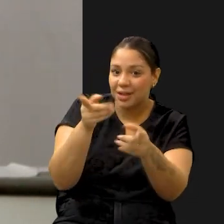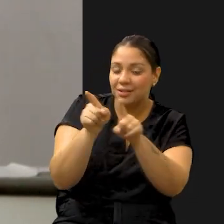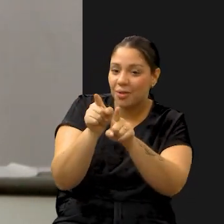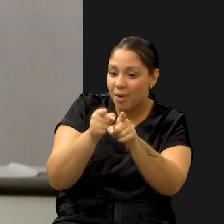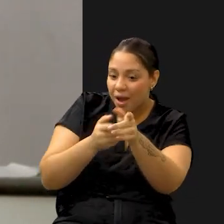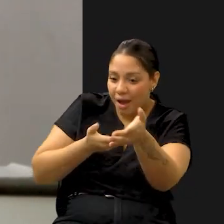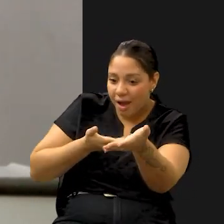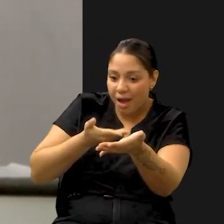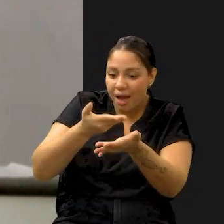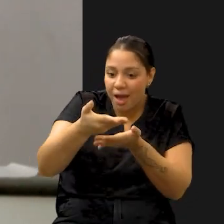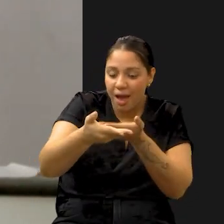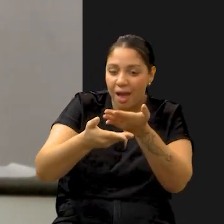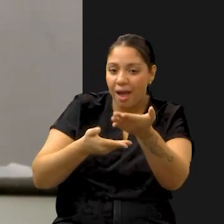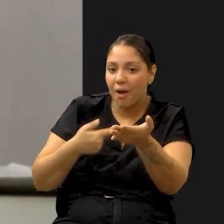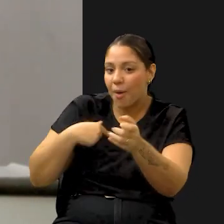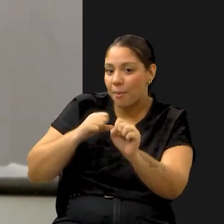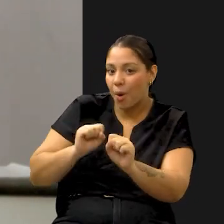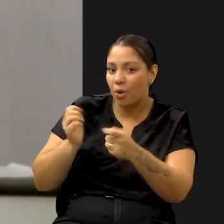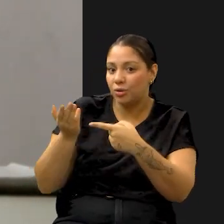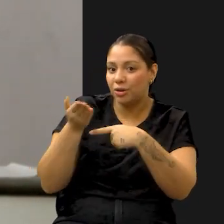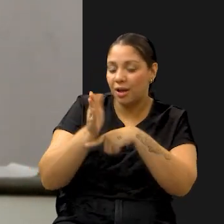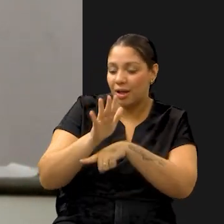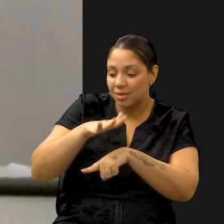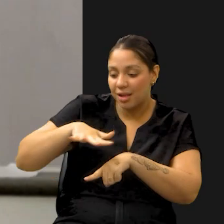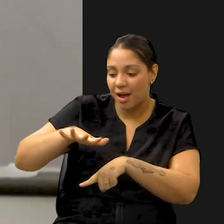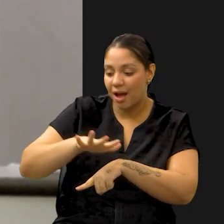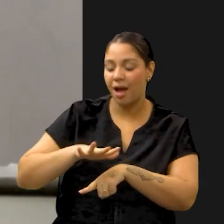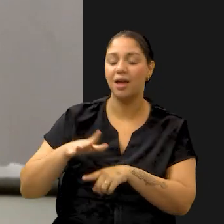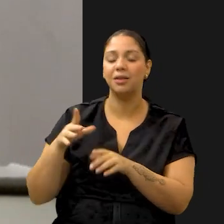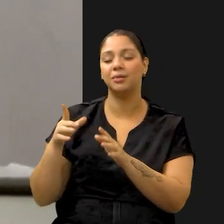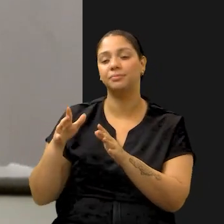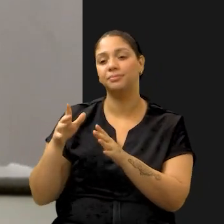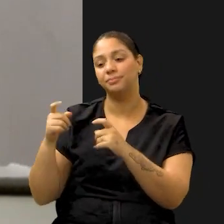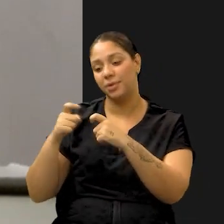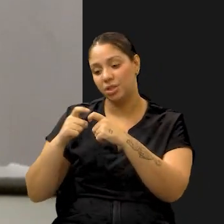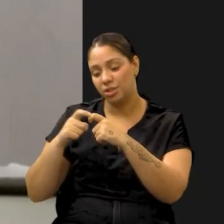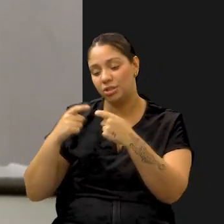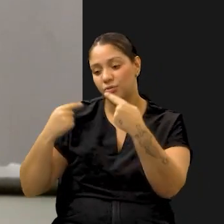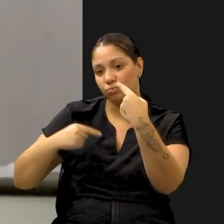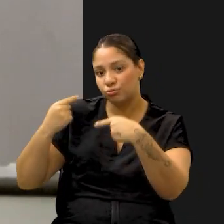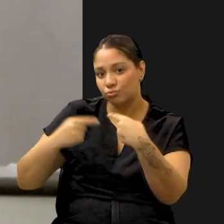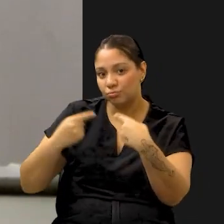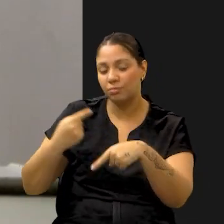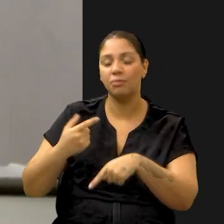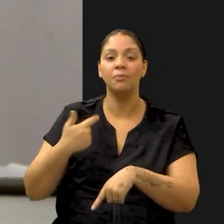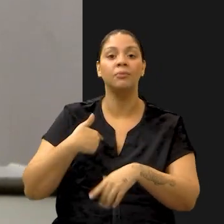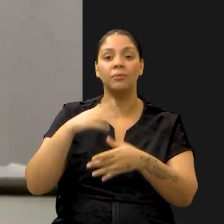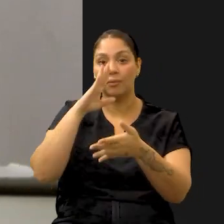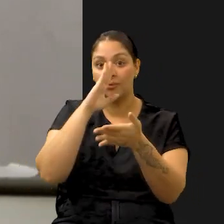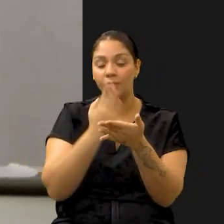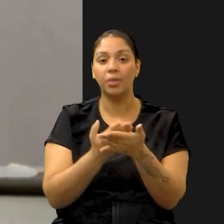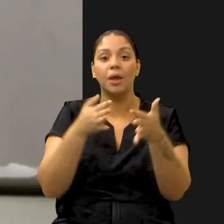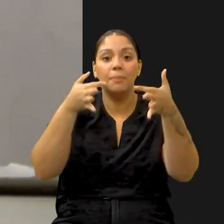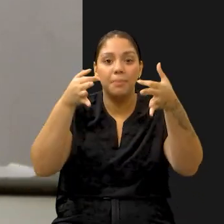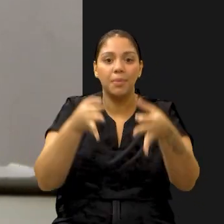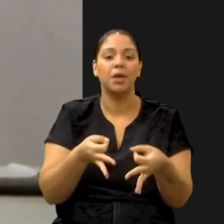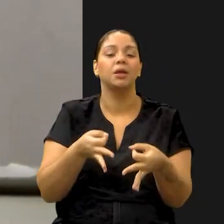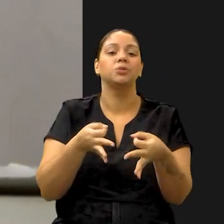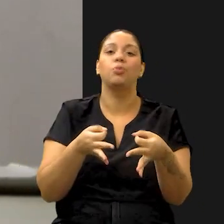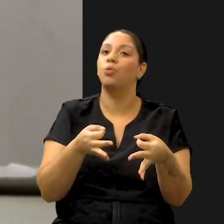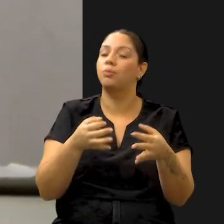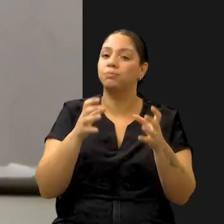eu podendo, né, contribuir de alguma forma do ponto de vista científico com a discussão. Acredito que isso realmente é